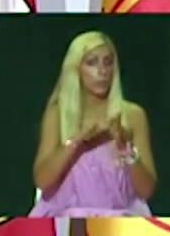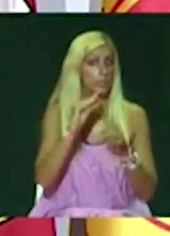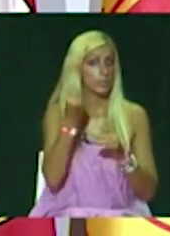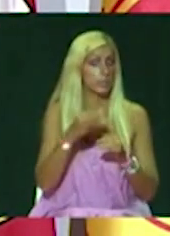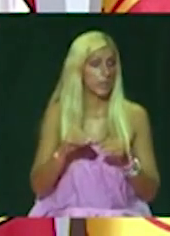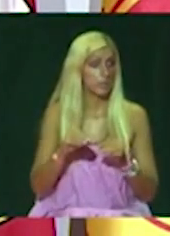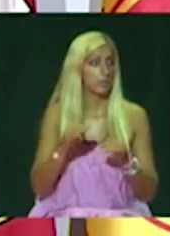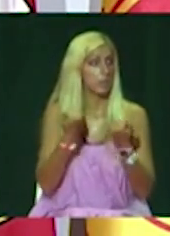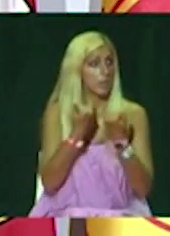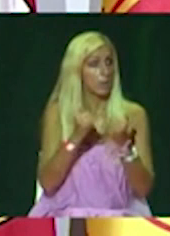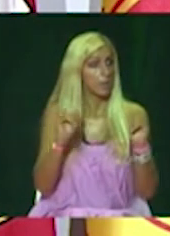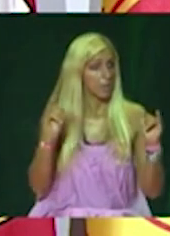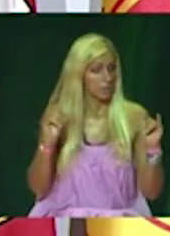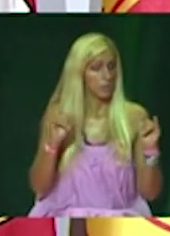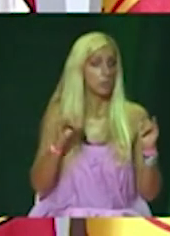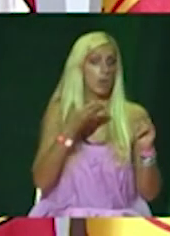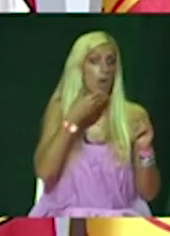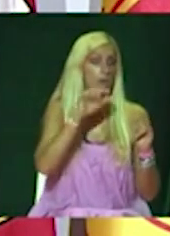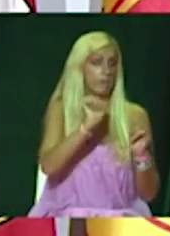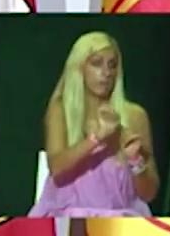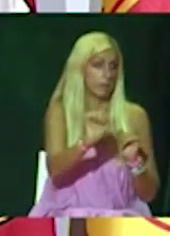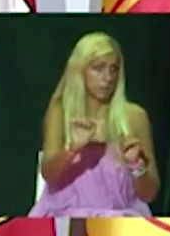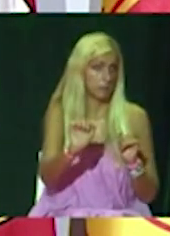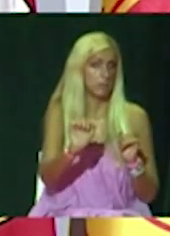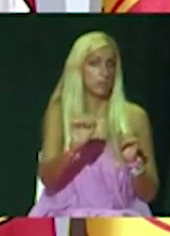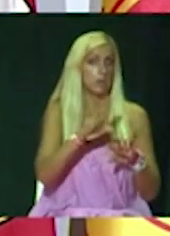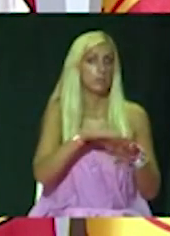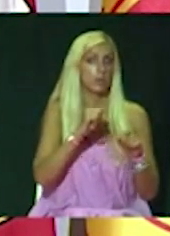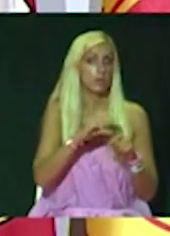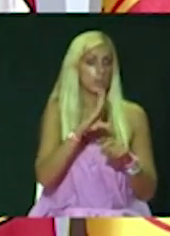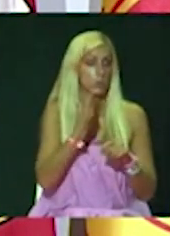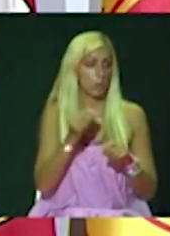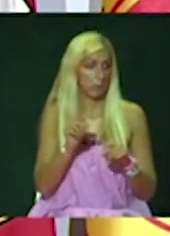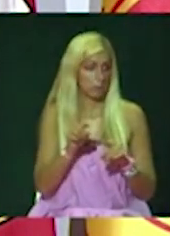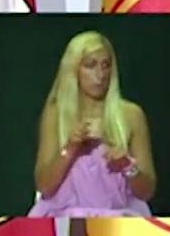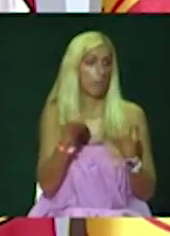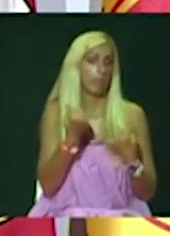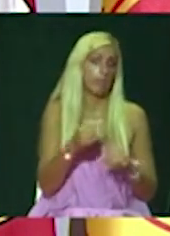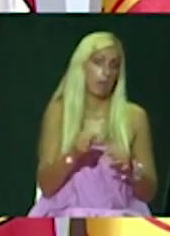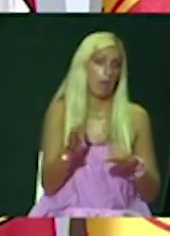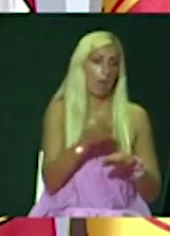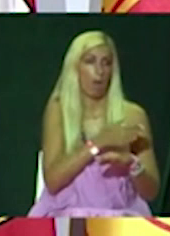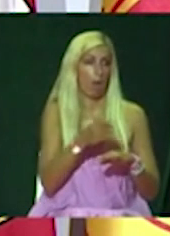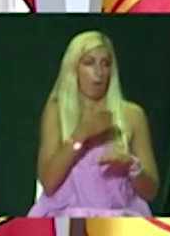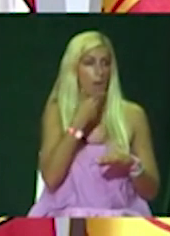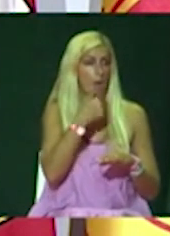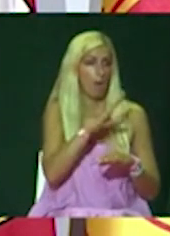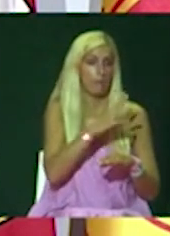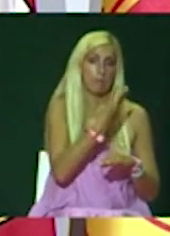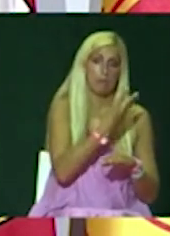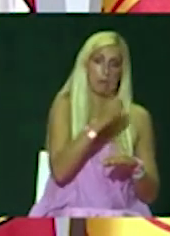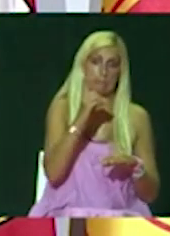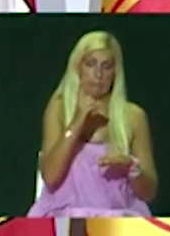crianças, independentemente da sua idade. E por isso as crianças que têm entre 3 e 6